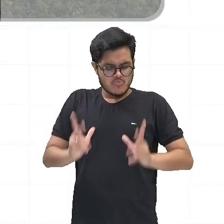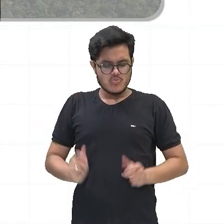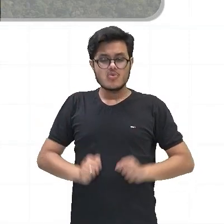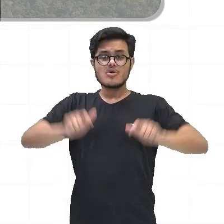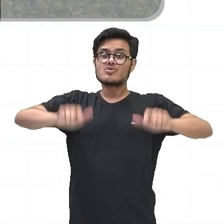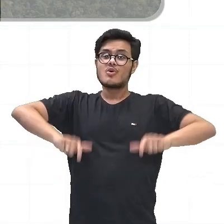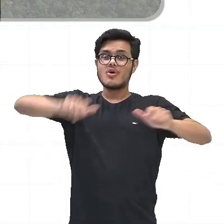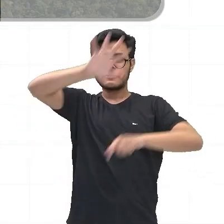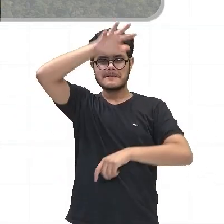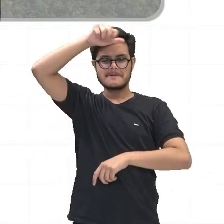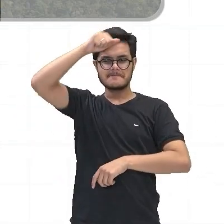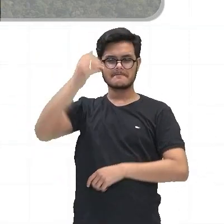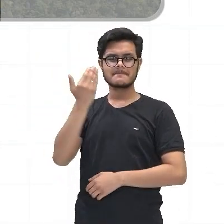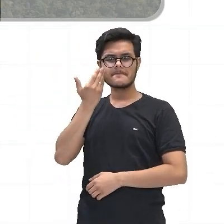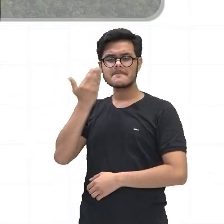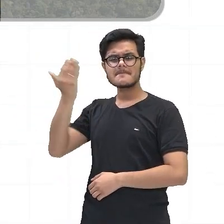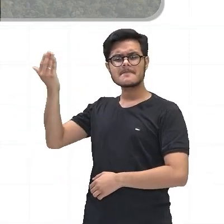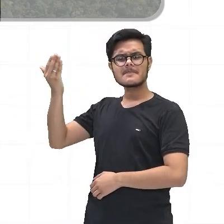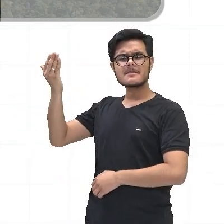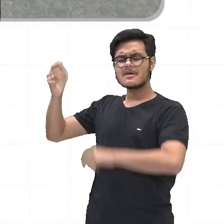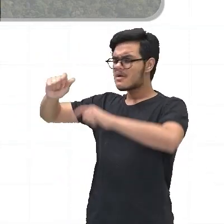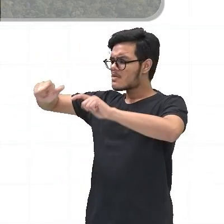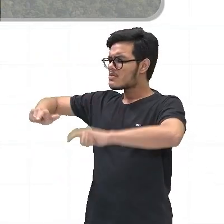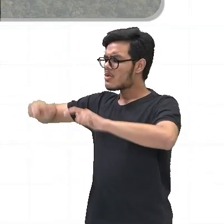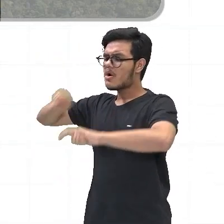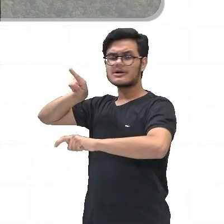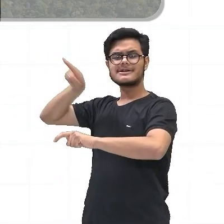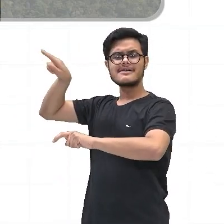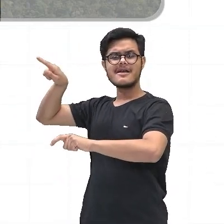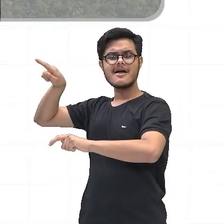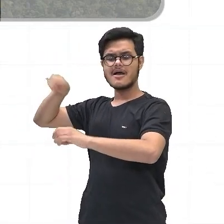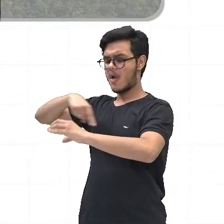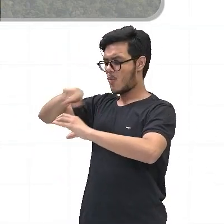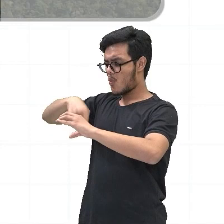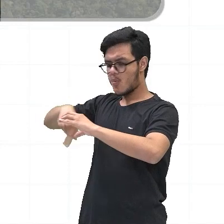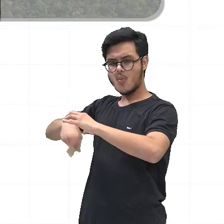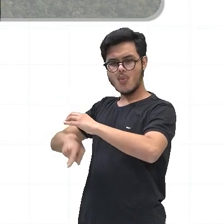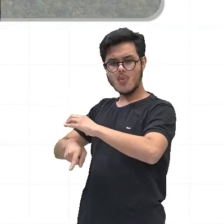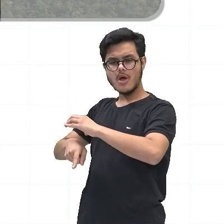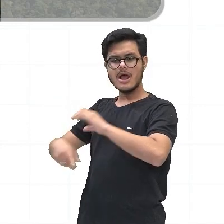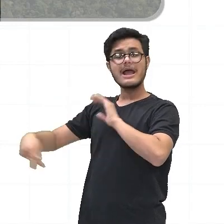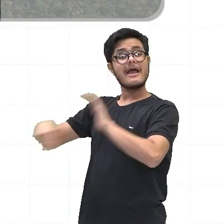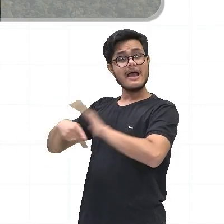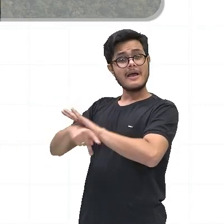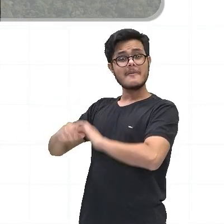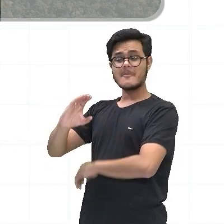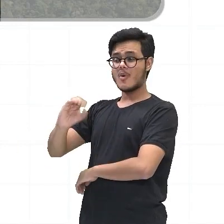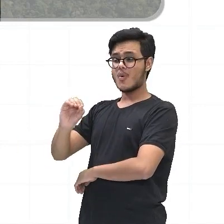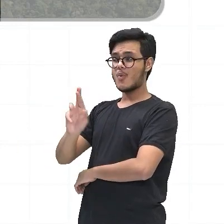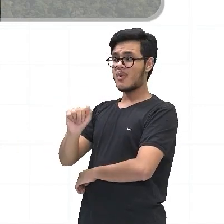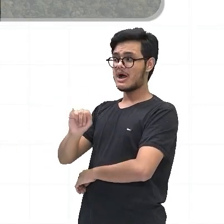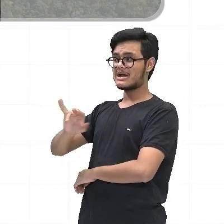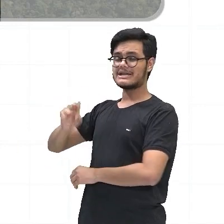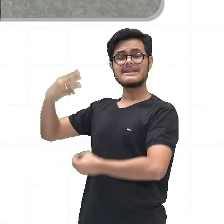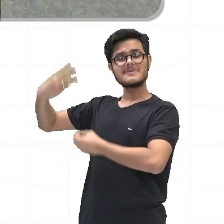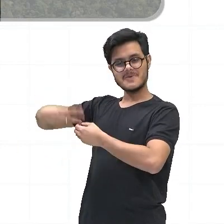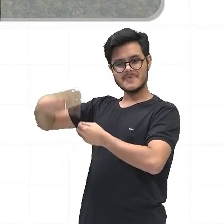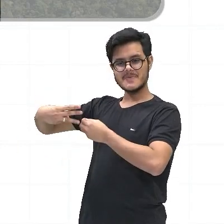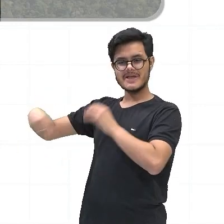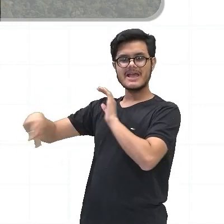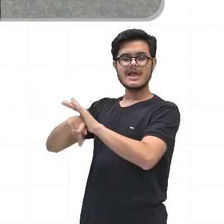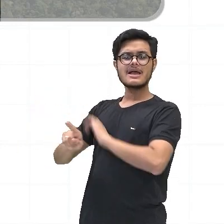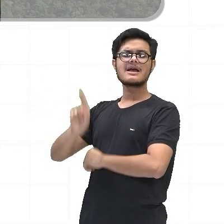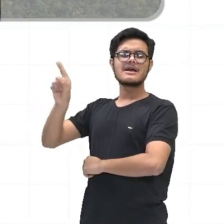que nós temos essa região lá do município de Quari, né, do estado do Amazonas, aonde existe